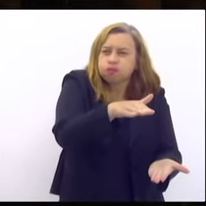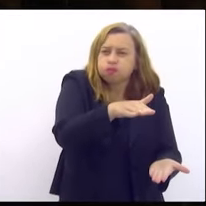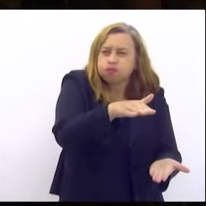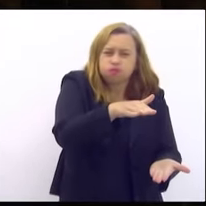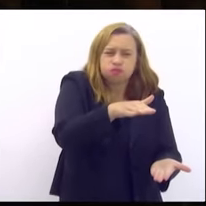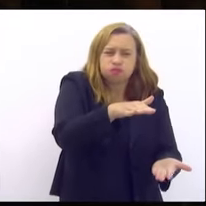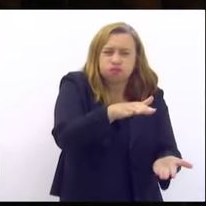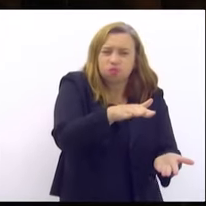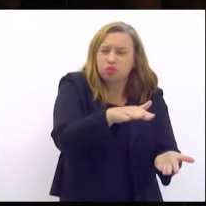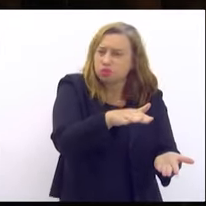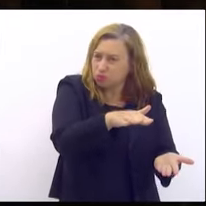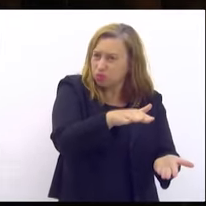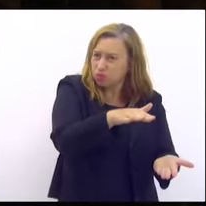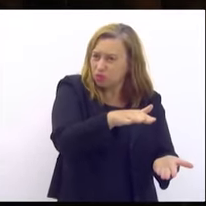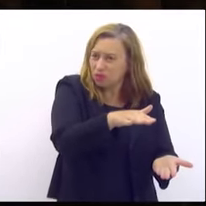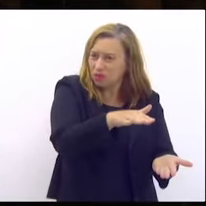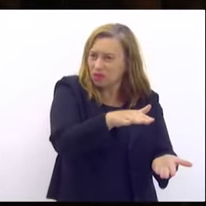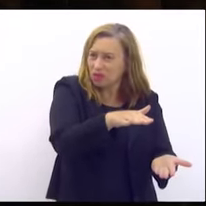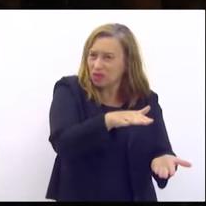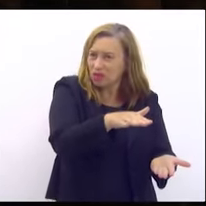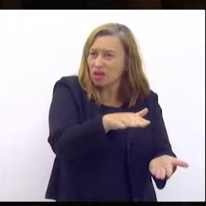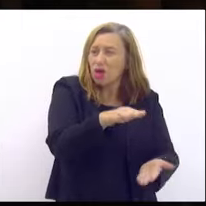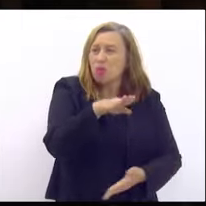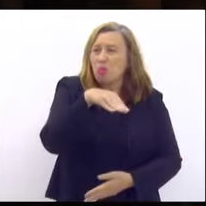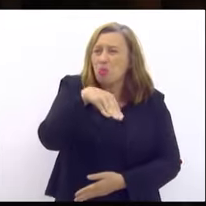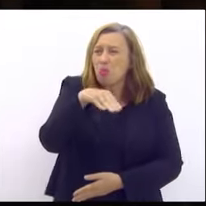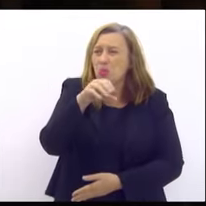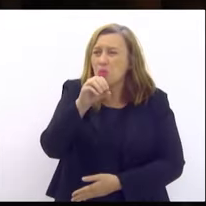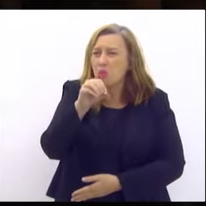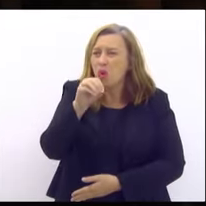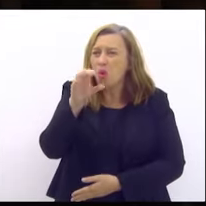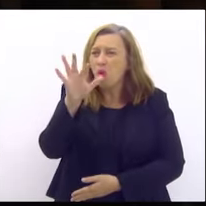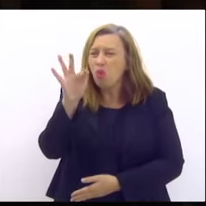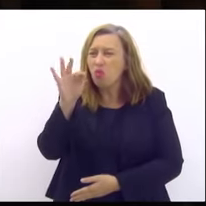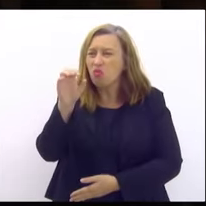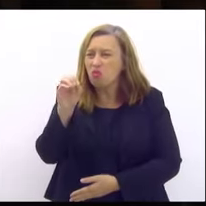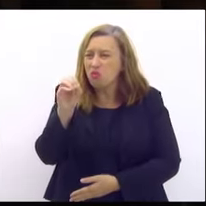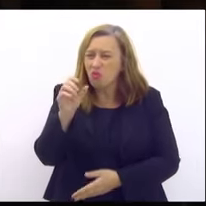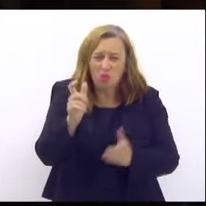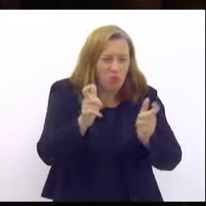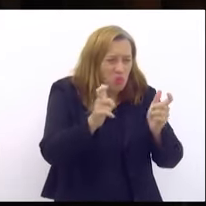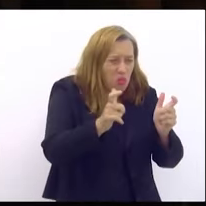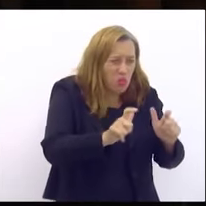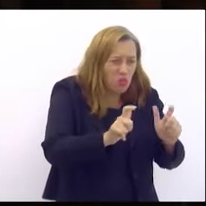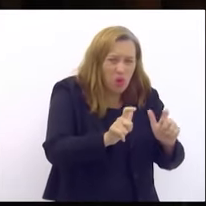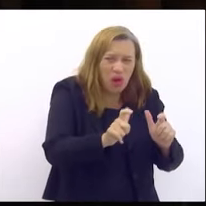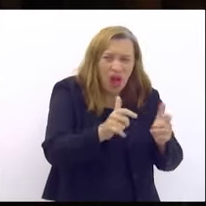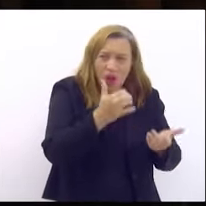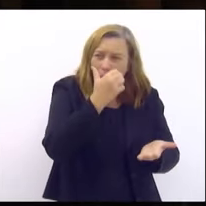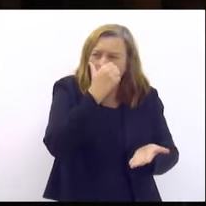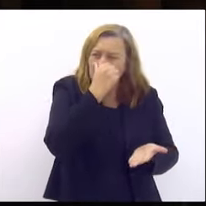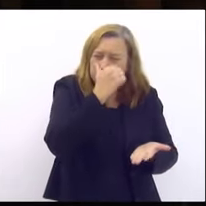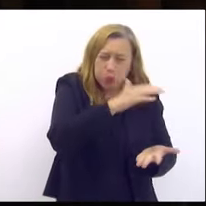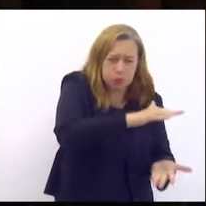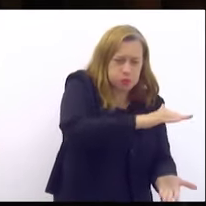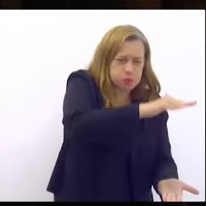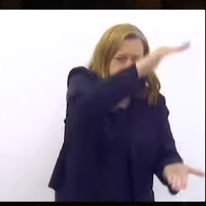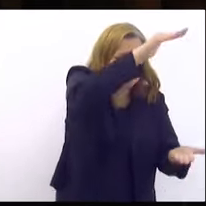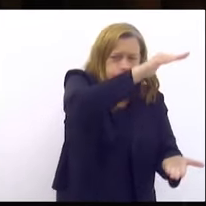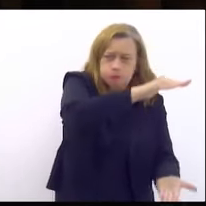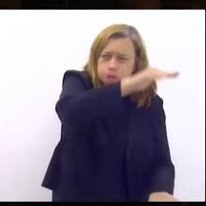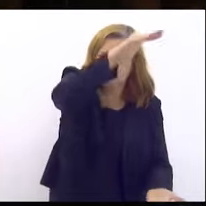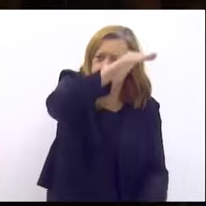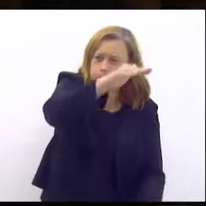precarizada de trabalho além do número de funcionários disponíveis né no Instituto Félix